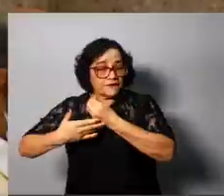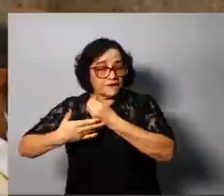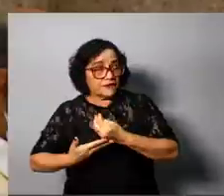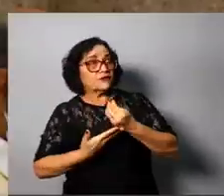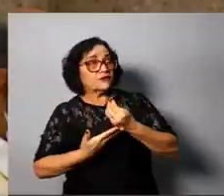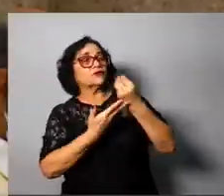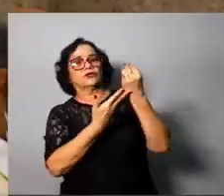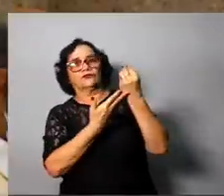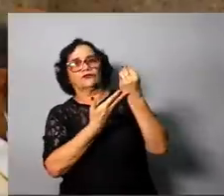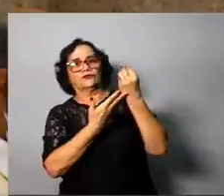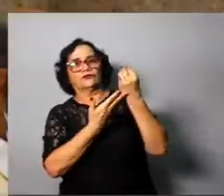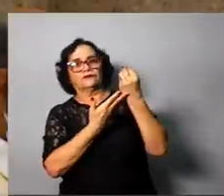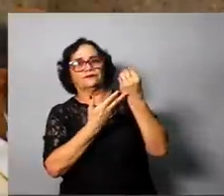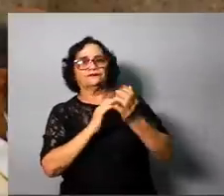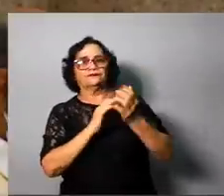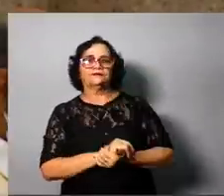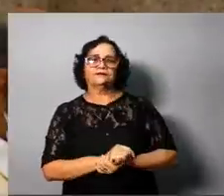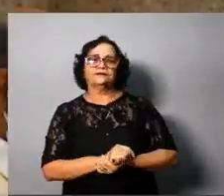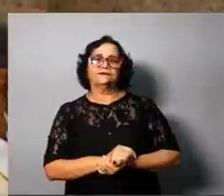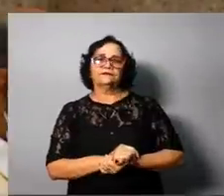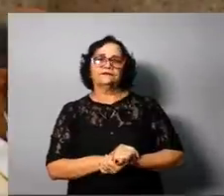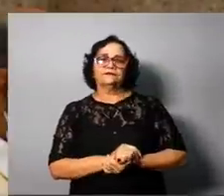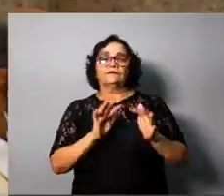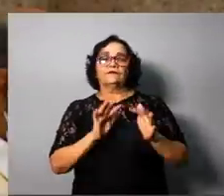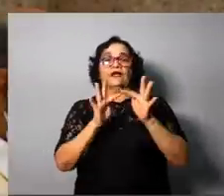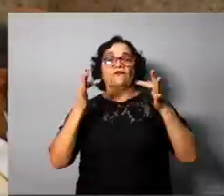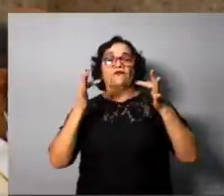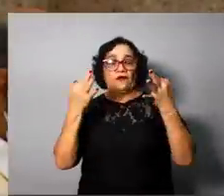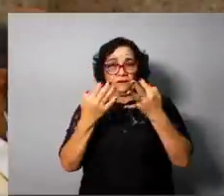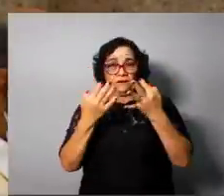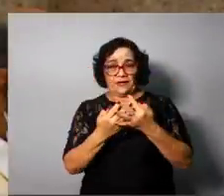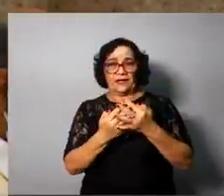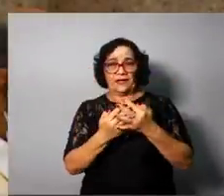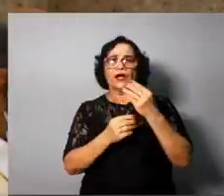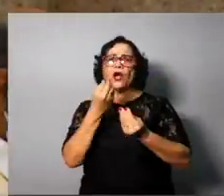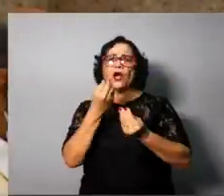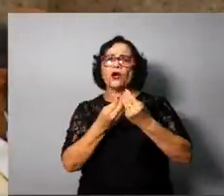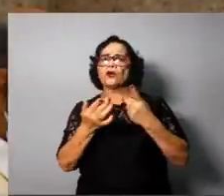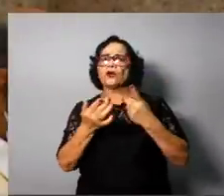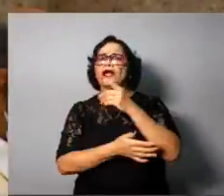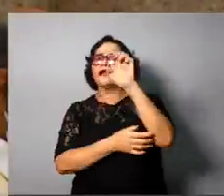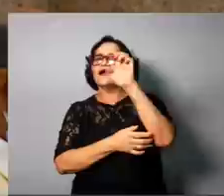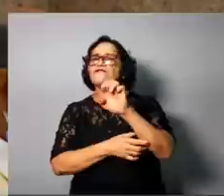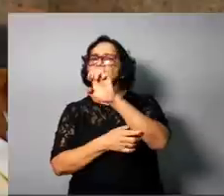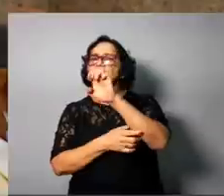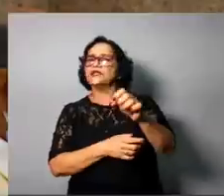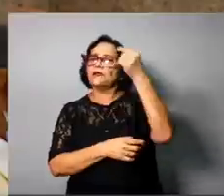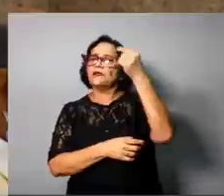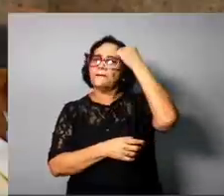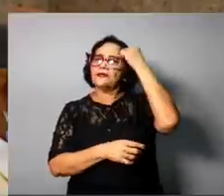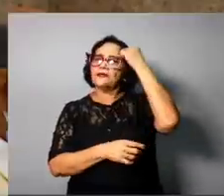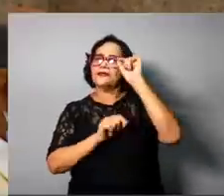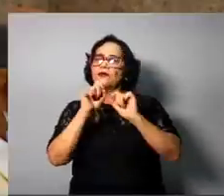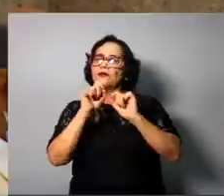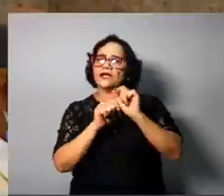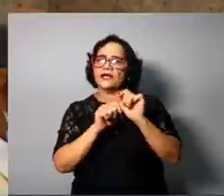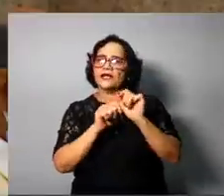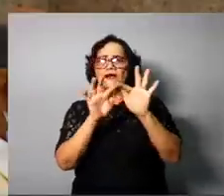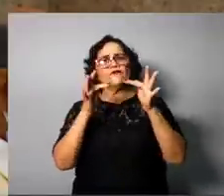A família, o Evangelho da família, nos leva a pensar na família de